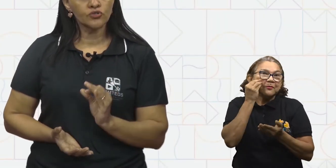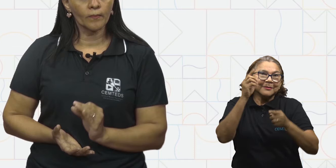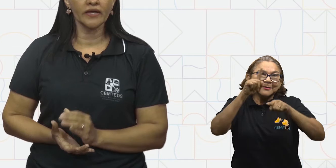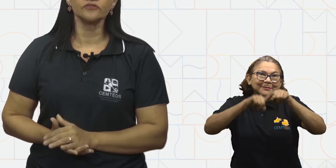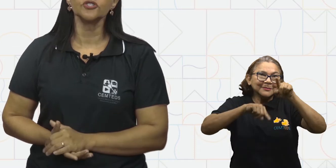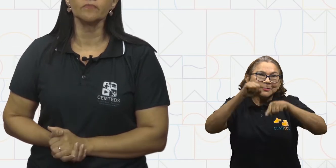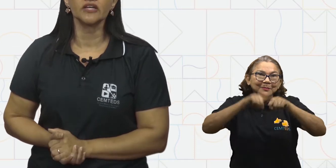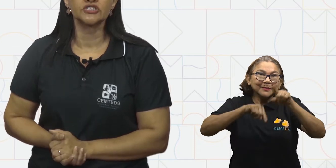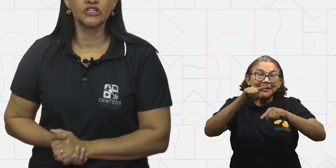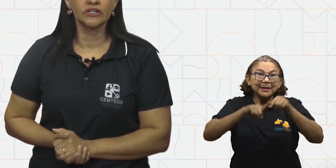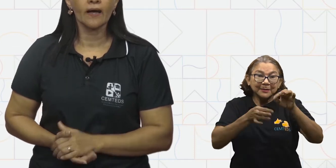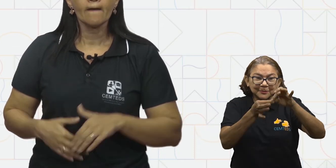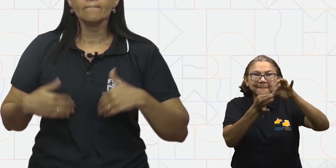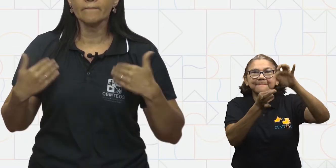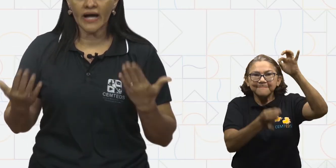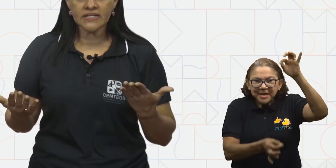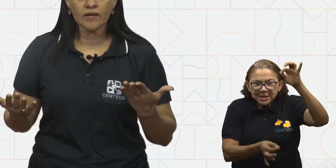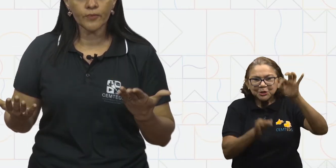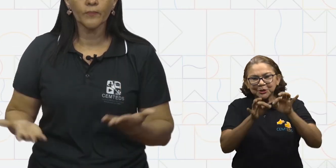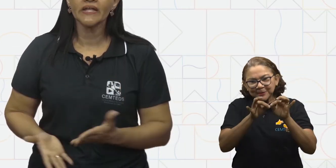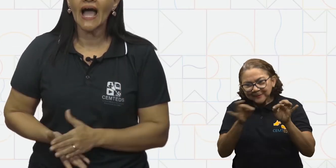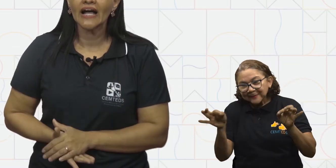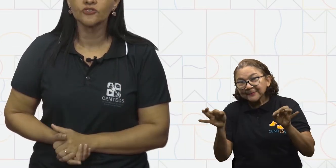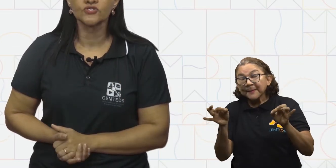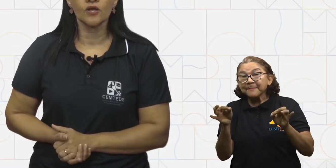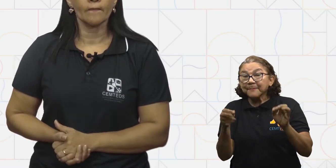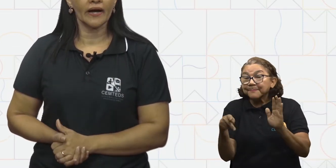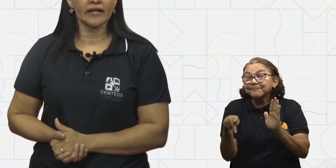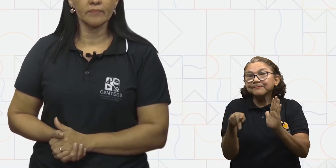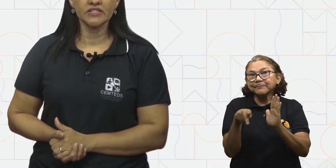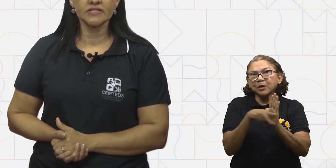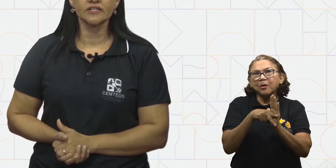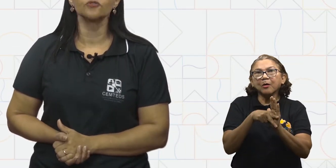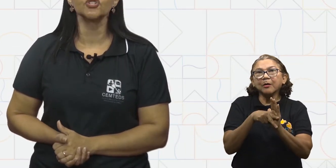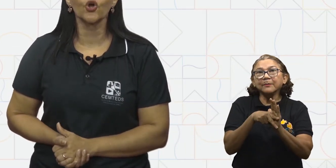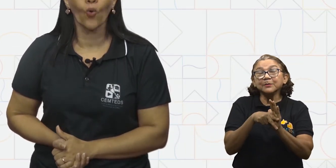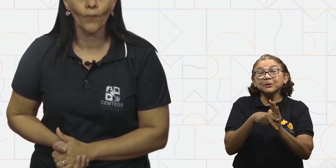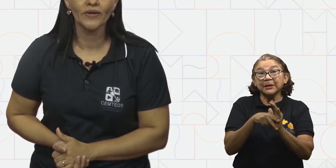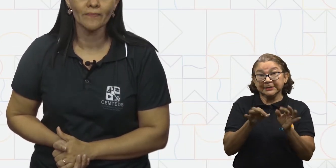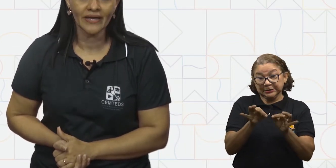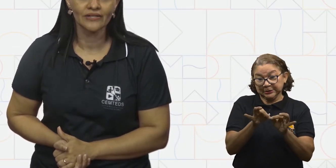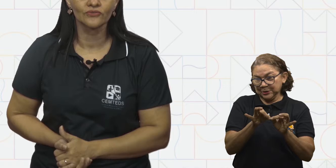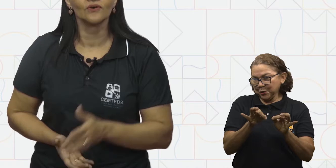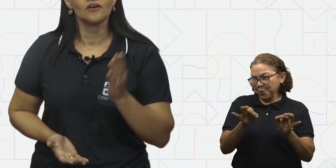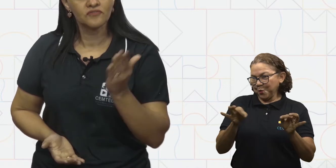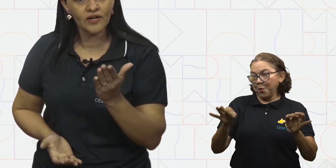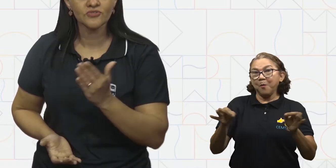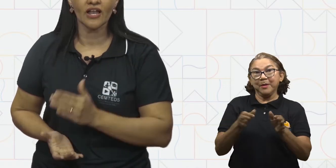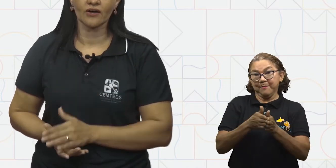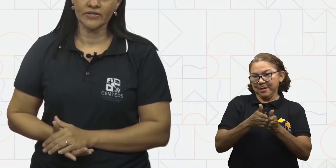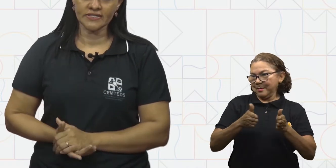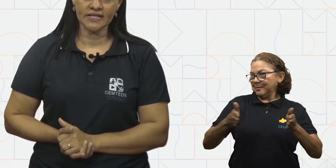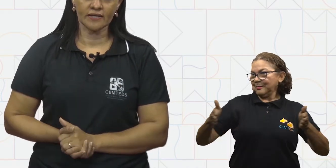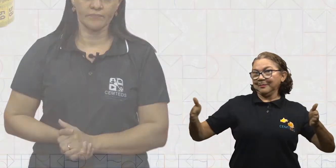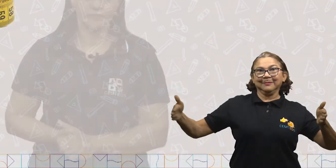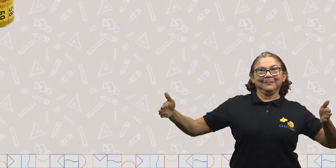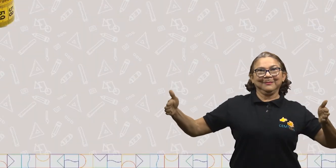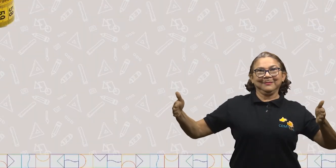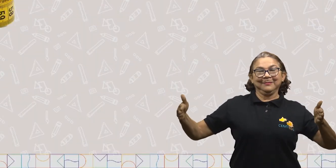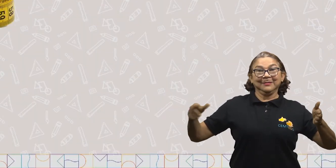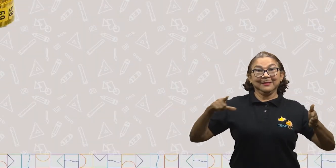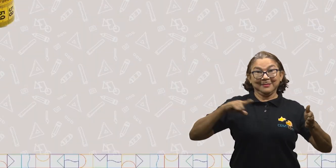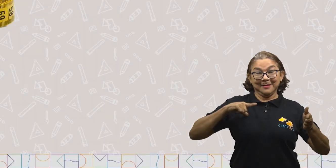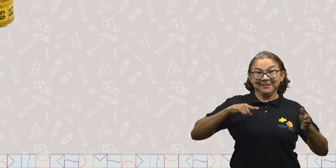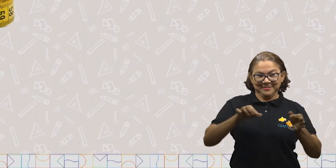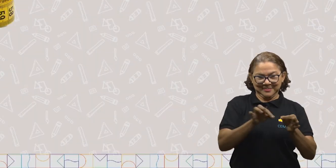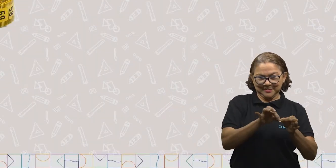os instrumentos de medida mais apropriados para a medição de comprimento. Vamos lá conhecer? Aqui